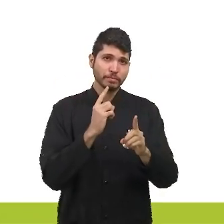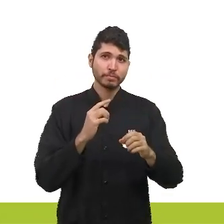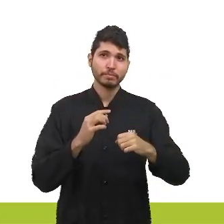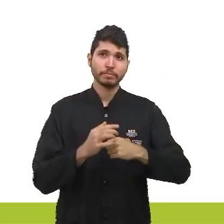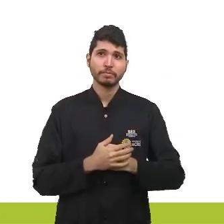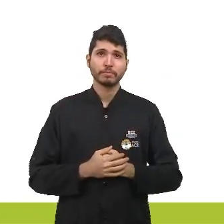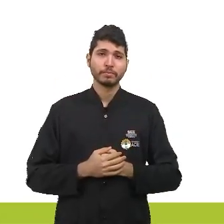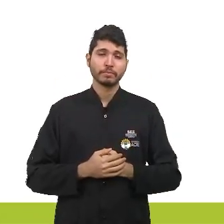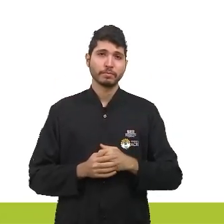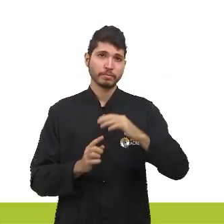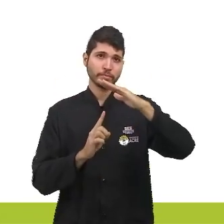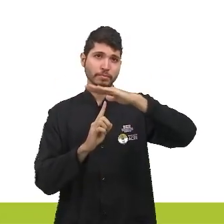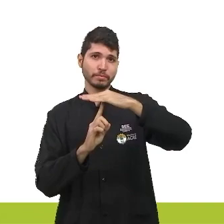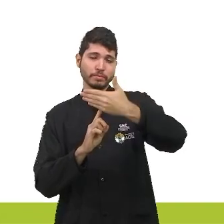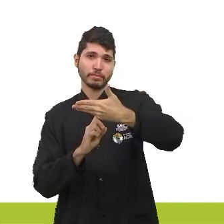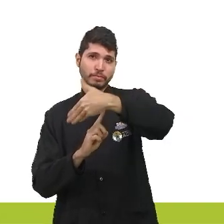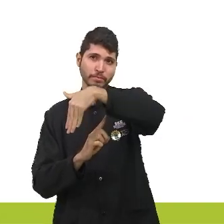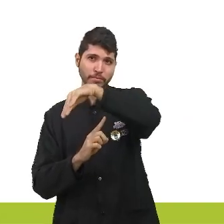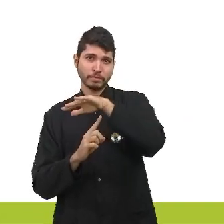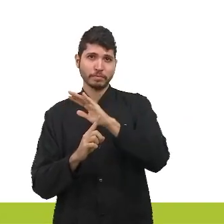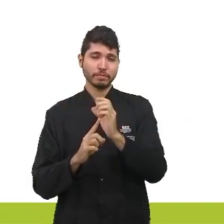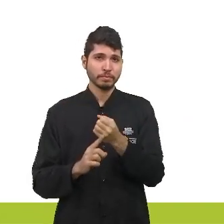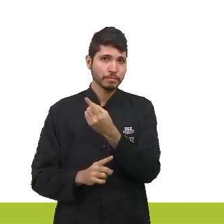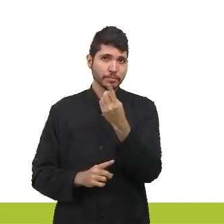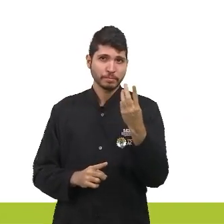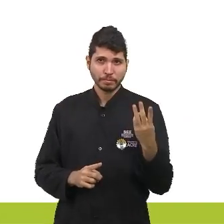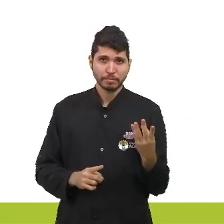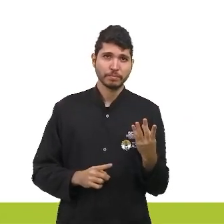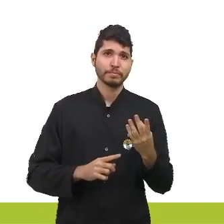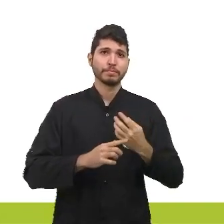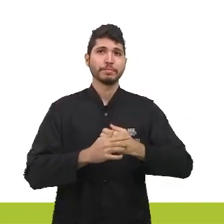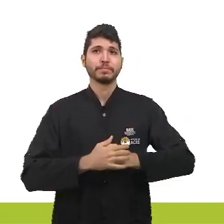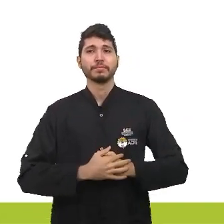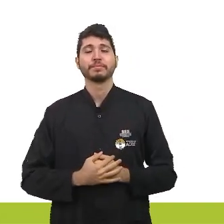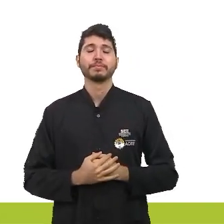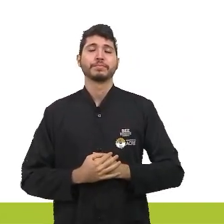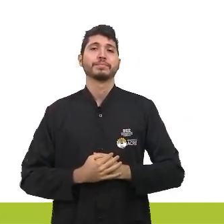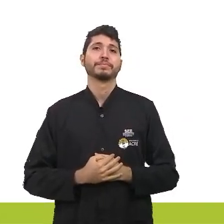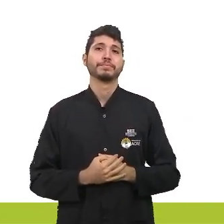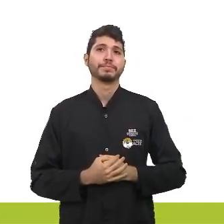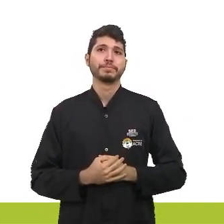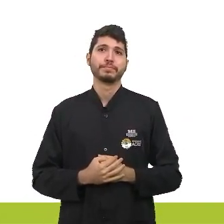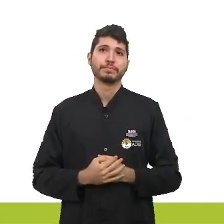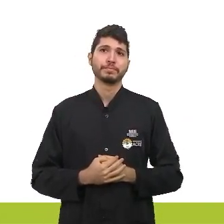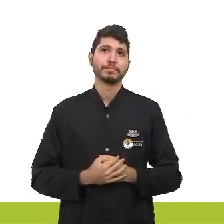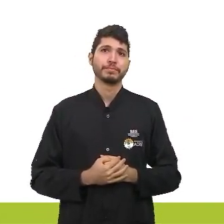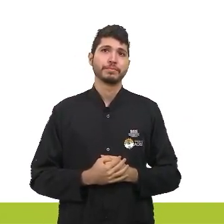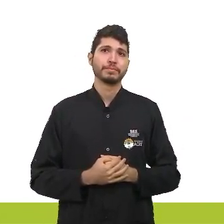lá. Eu vou usar aquela relação que nós vimos anteriormente, que 2 vezes A,